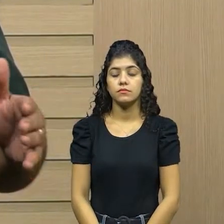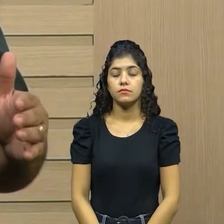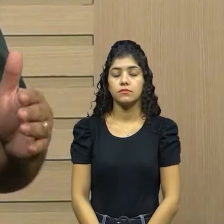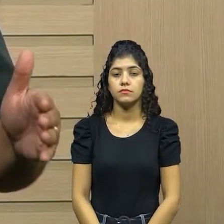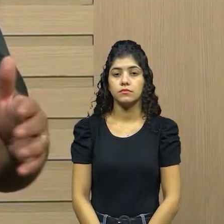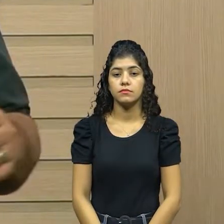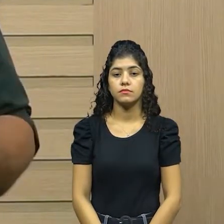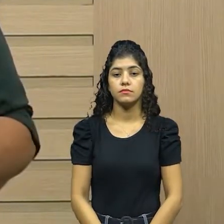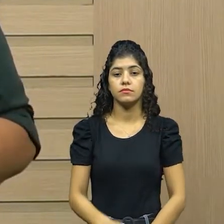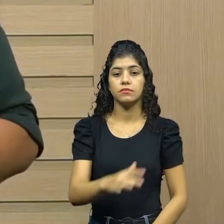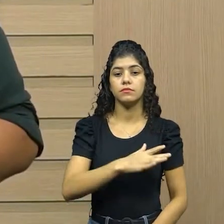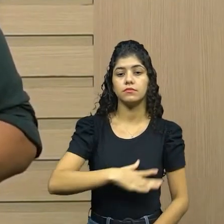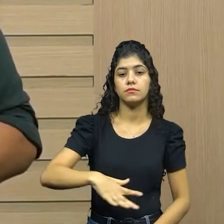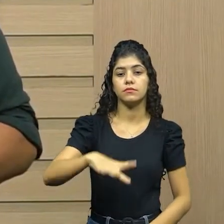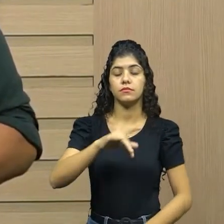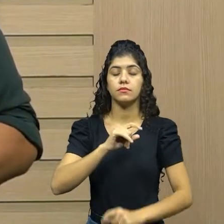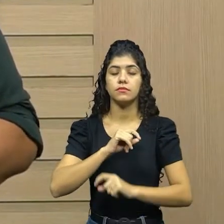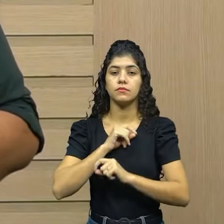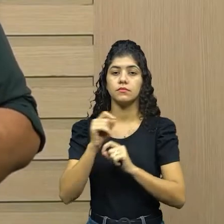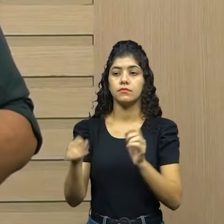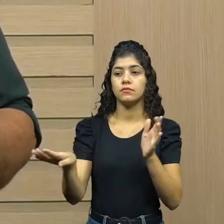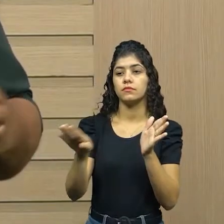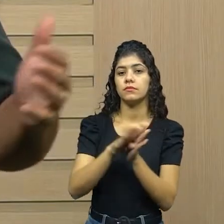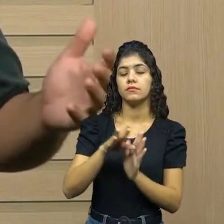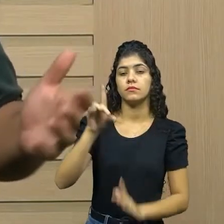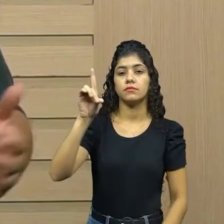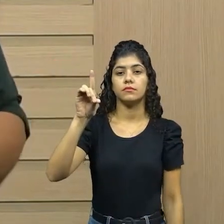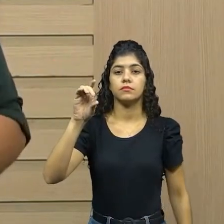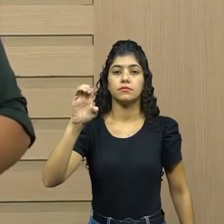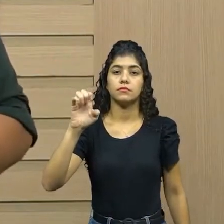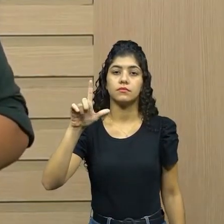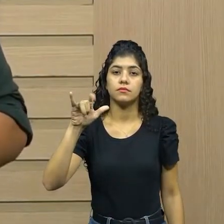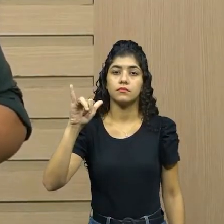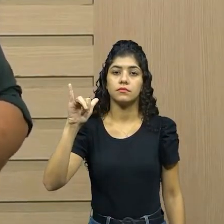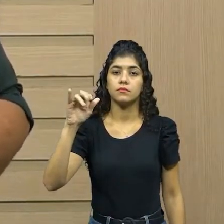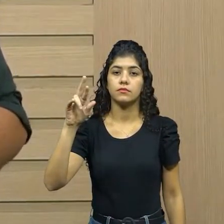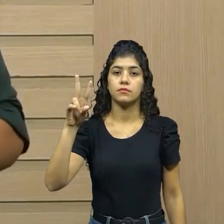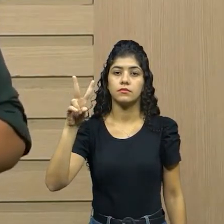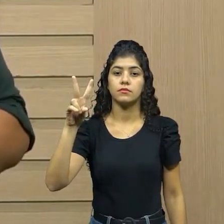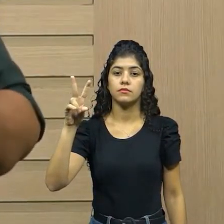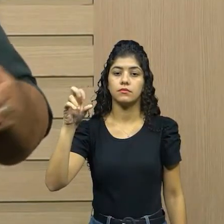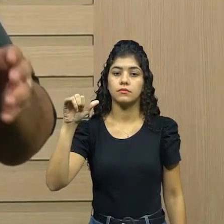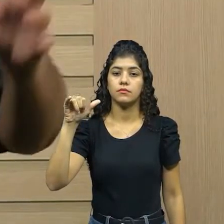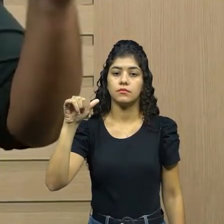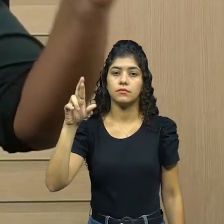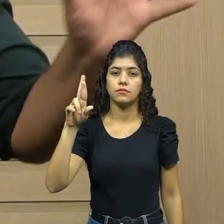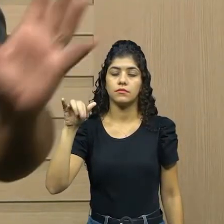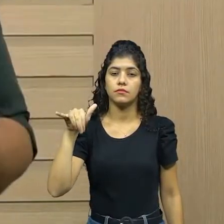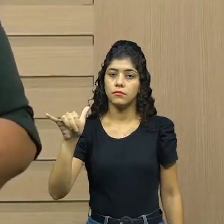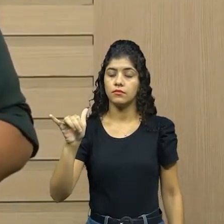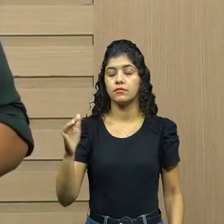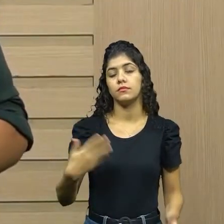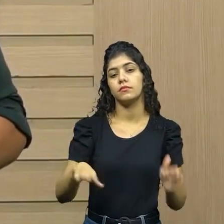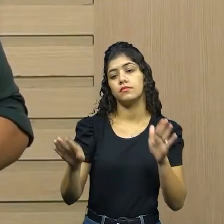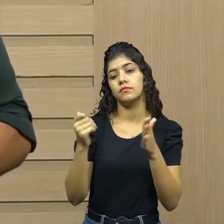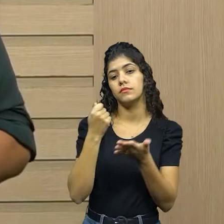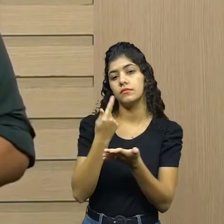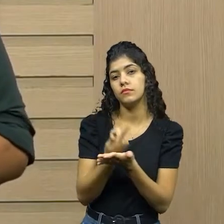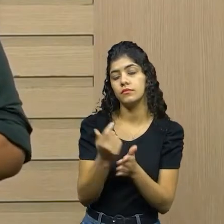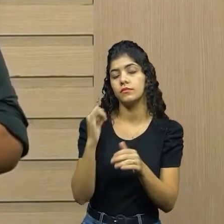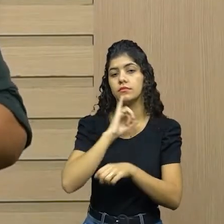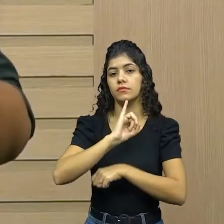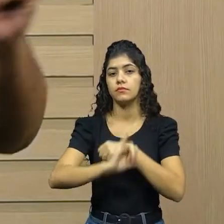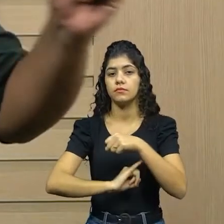do mercado delivery, né? De serviço de casa, né? As pessoas compram algo pela internet dentro do